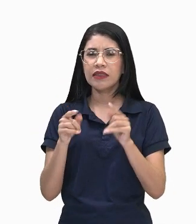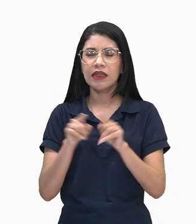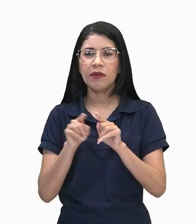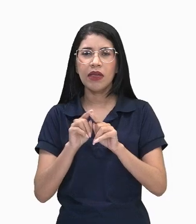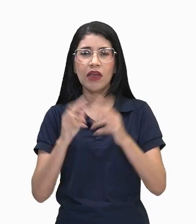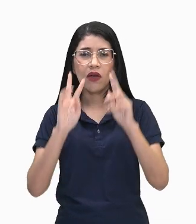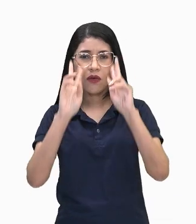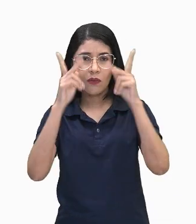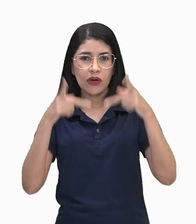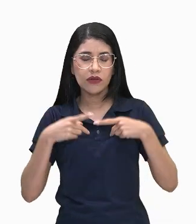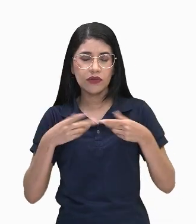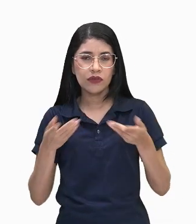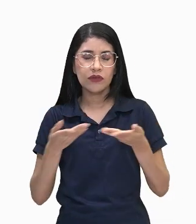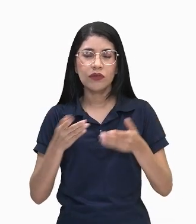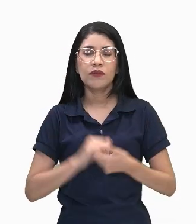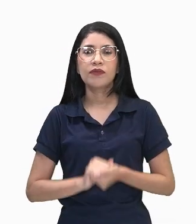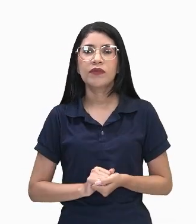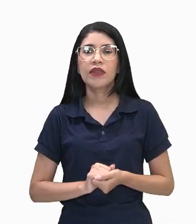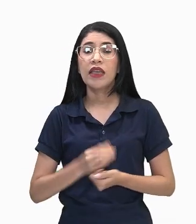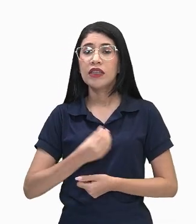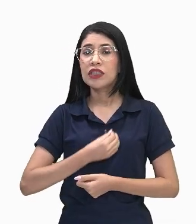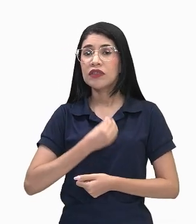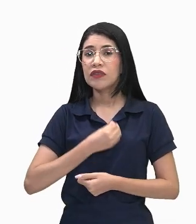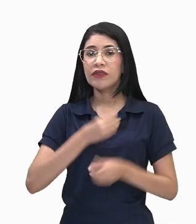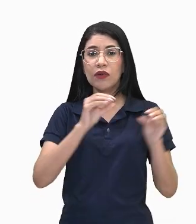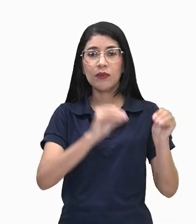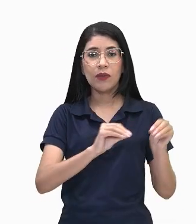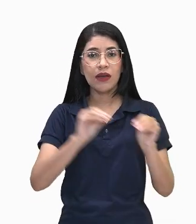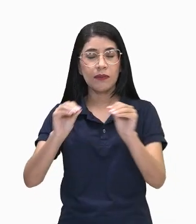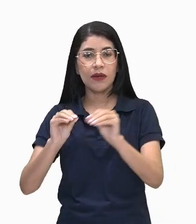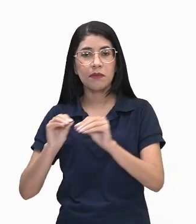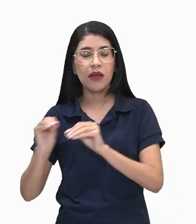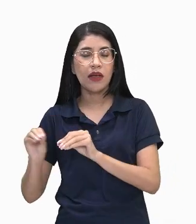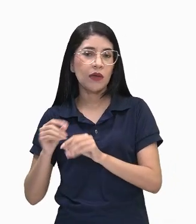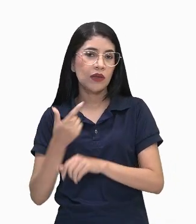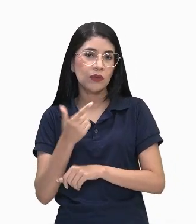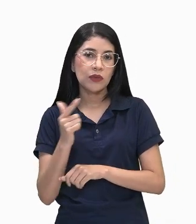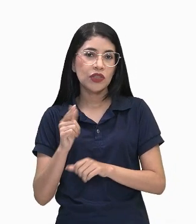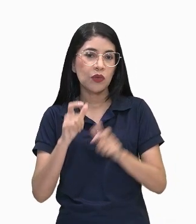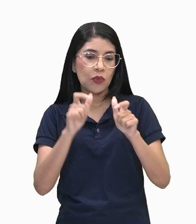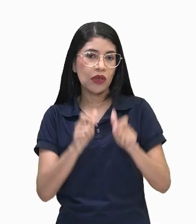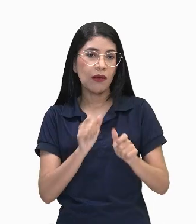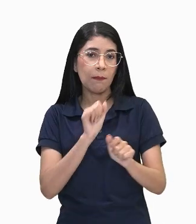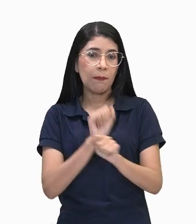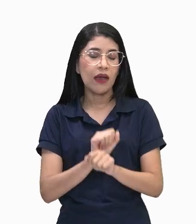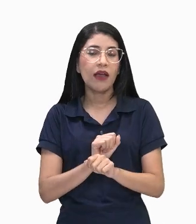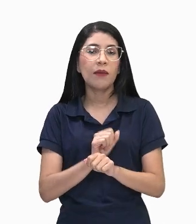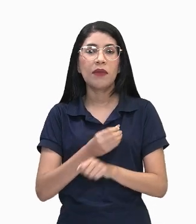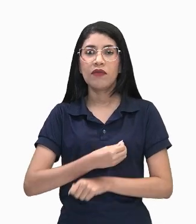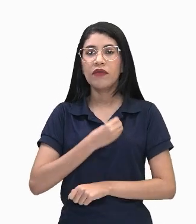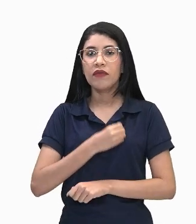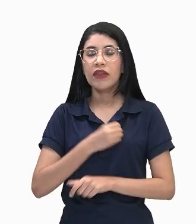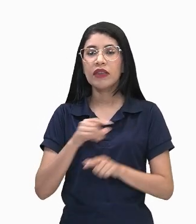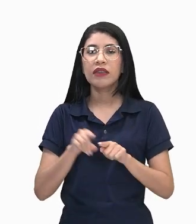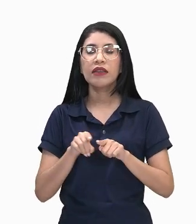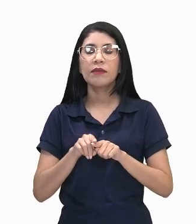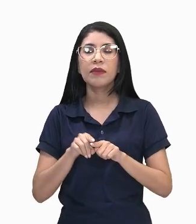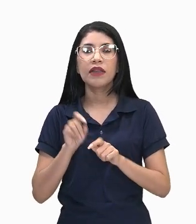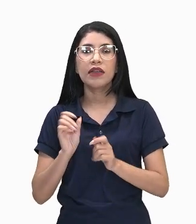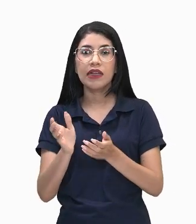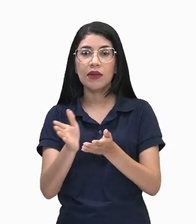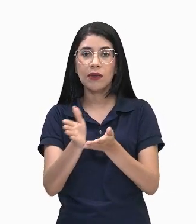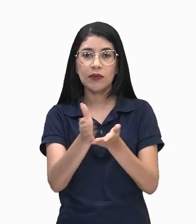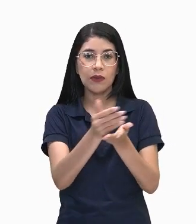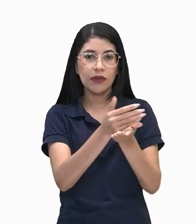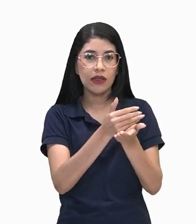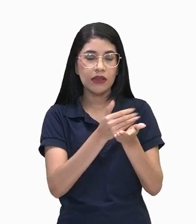humano. Eles eram nômades, pois não tinham residência fixa e eram coletores, ou seja, eles